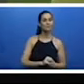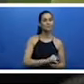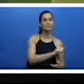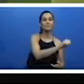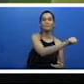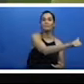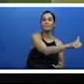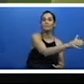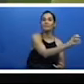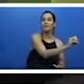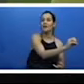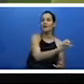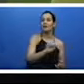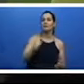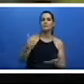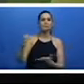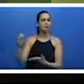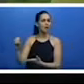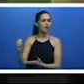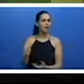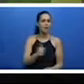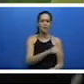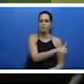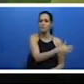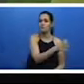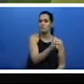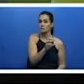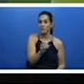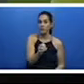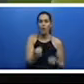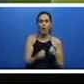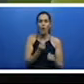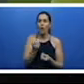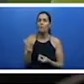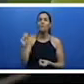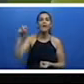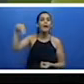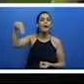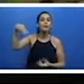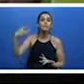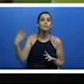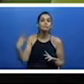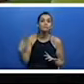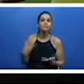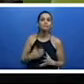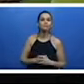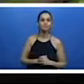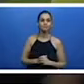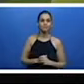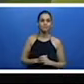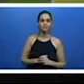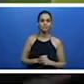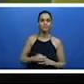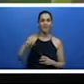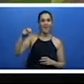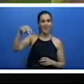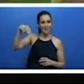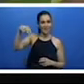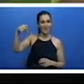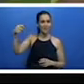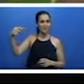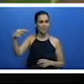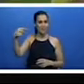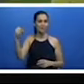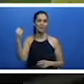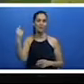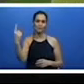10, 100. Como que vai ficar o n, então? Aqui ficaria n menos 1 e aqui